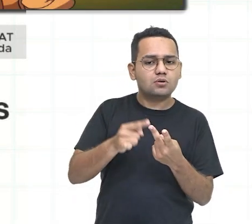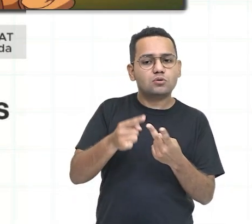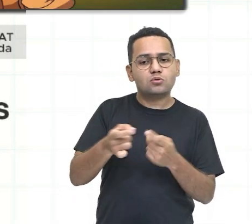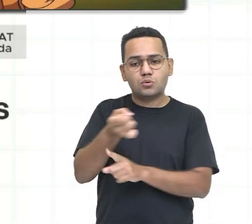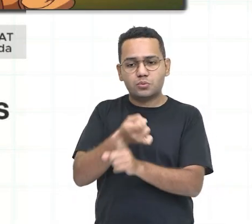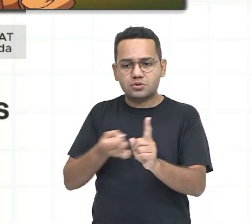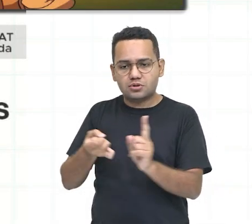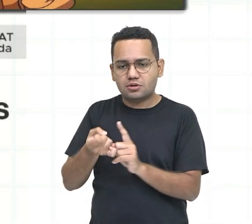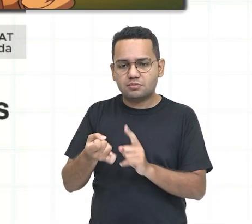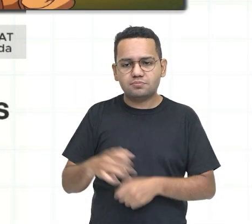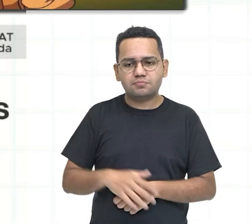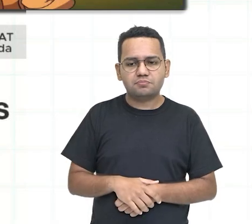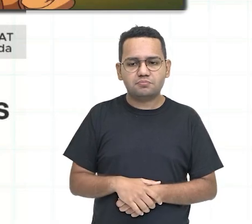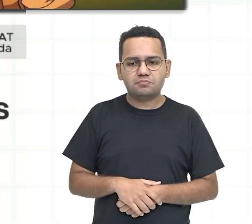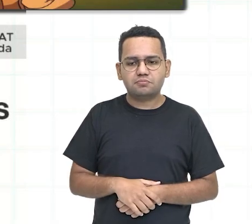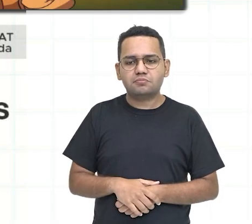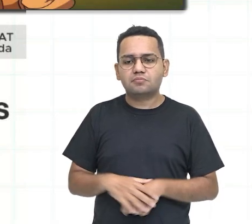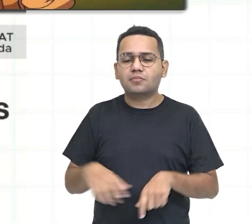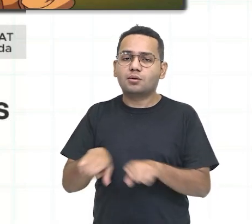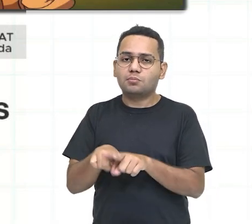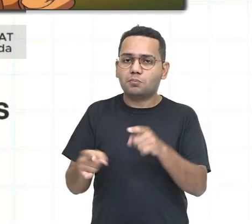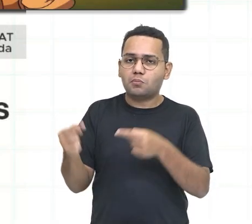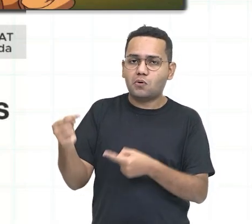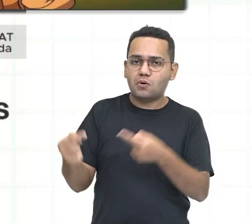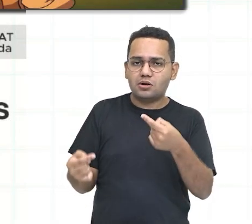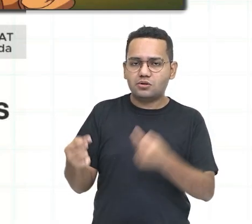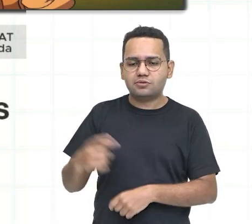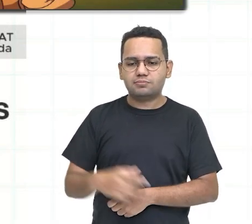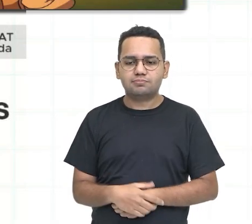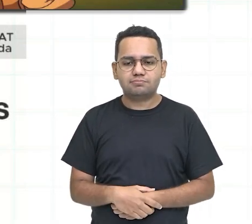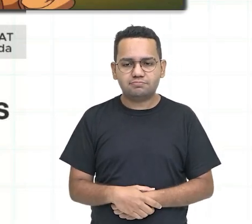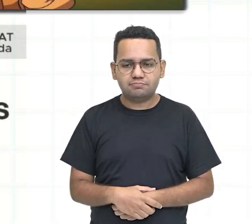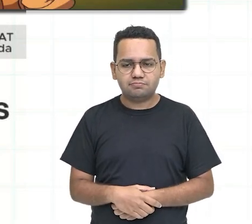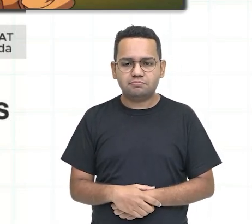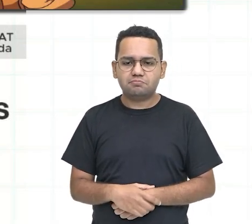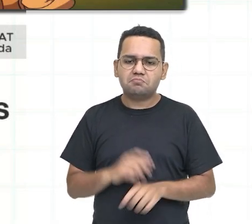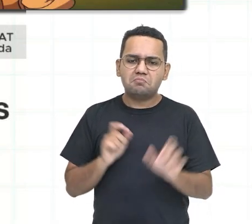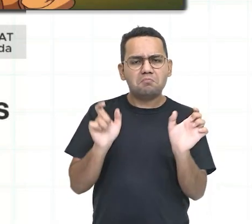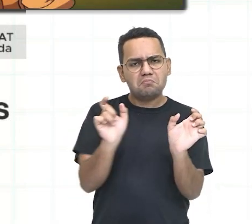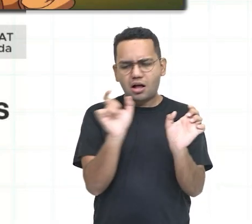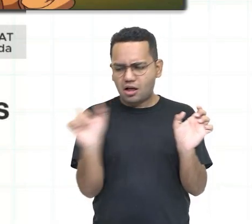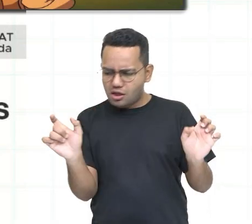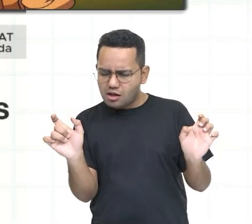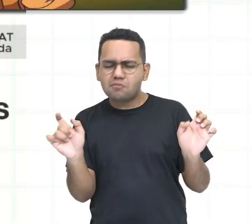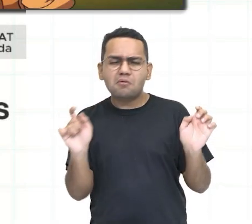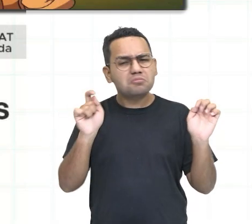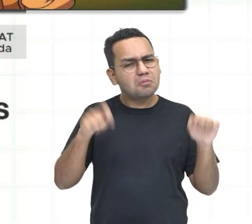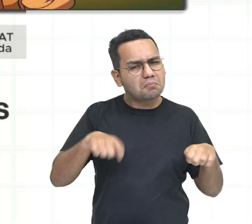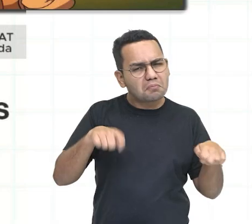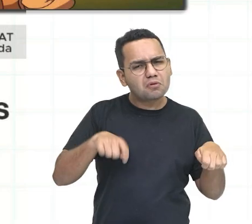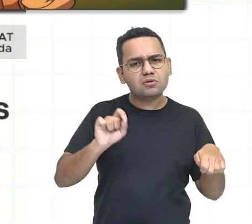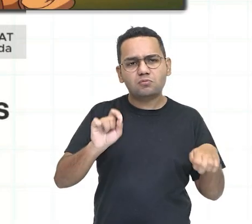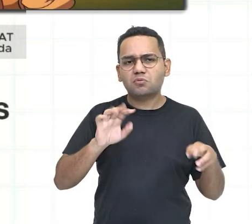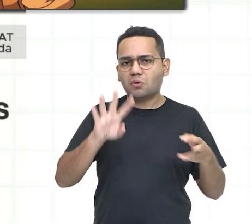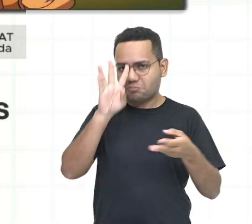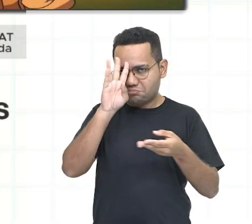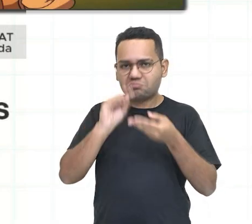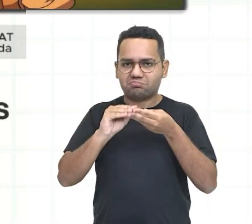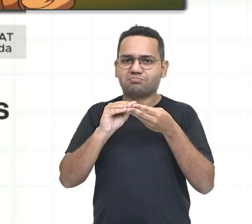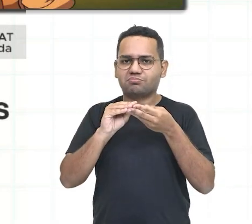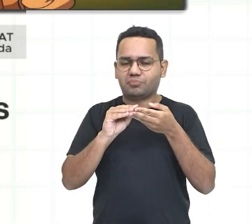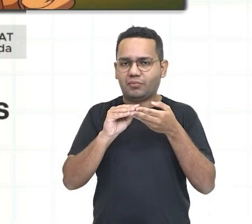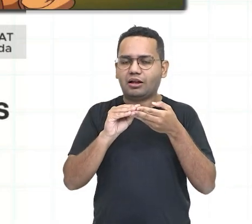social. Political, política. Certo? Palavras que a gente pode conhecer e marcar como